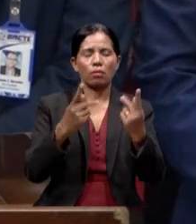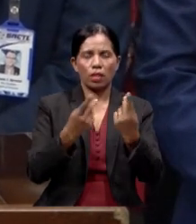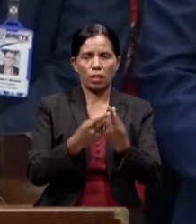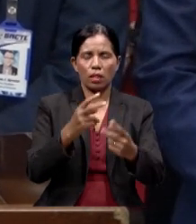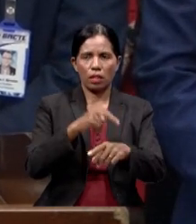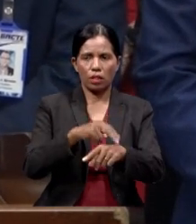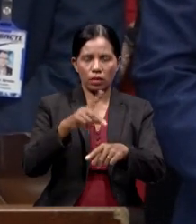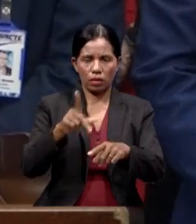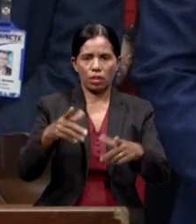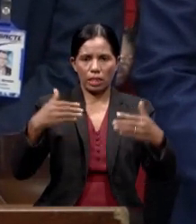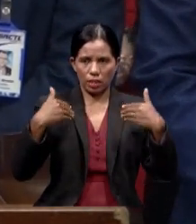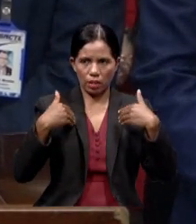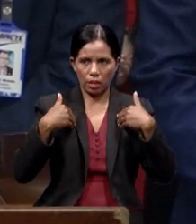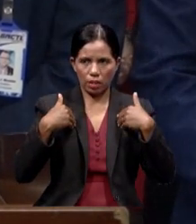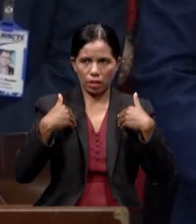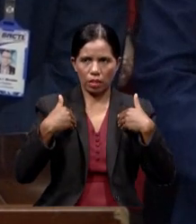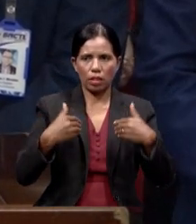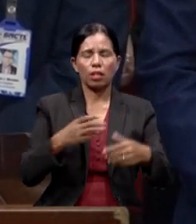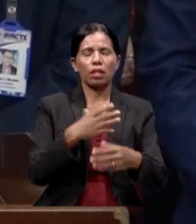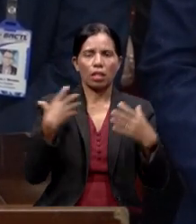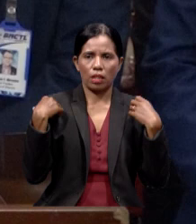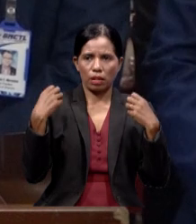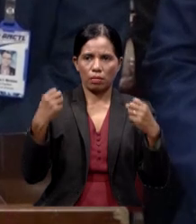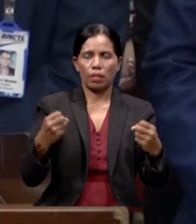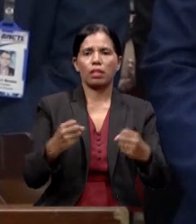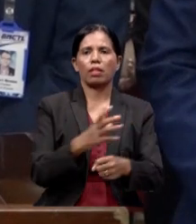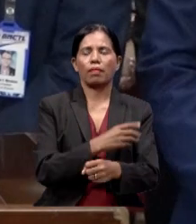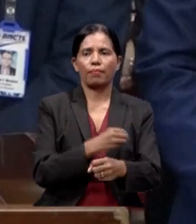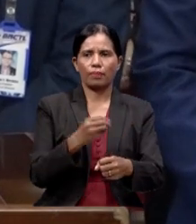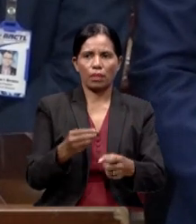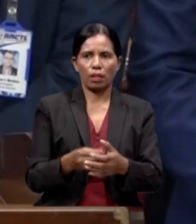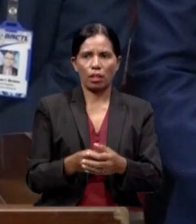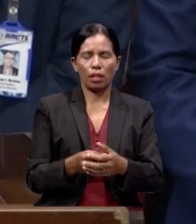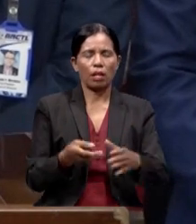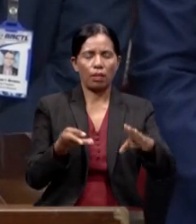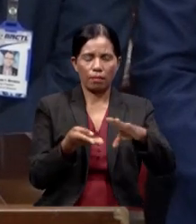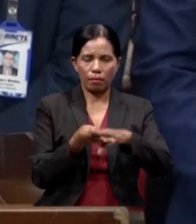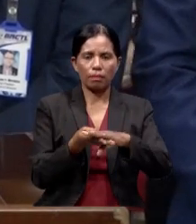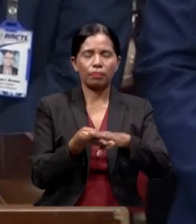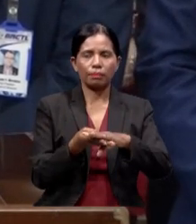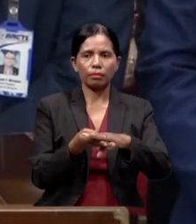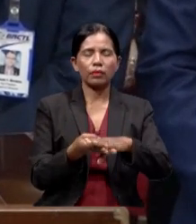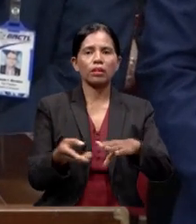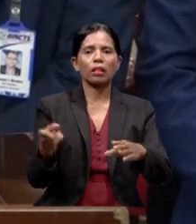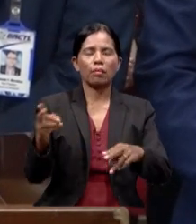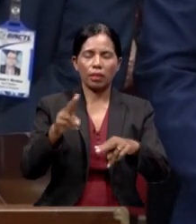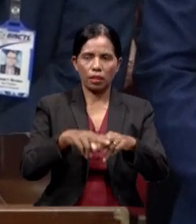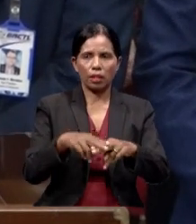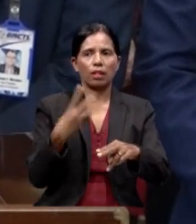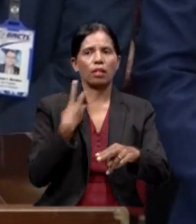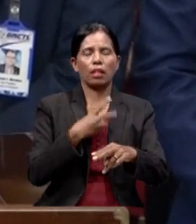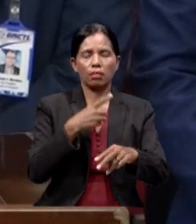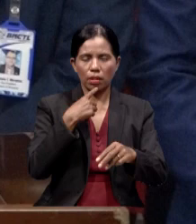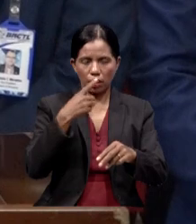e hana ninia berang e hana ninia bit nato banco aumenta tá ita realiza mehine am level tem